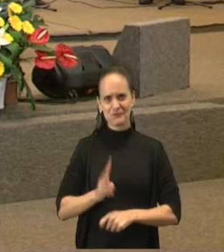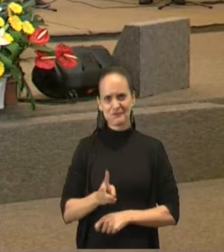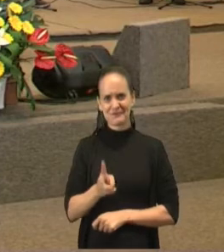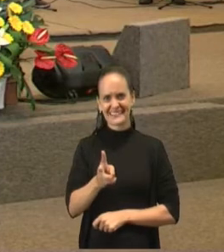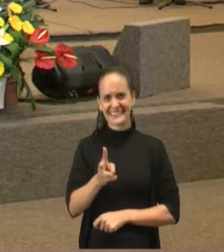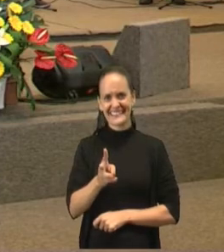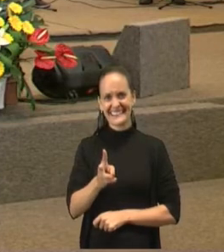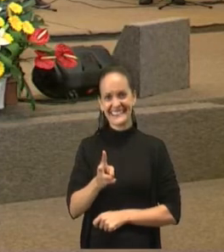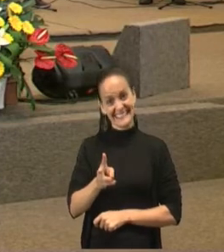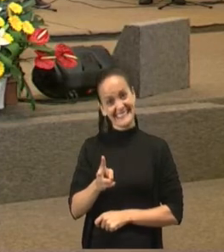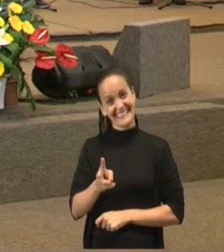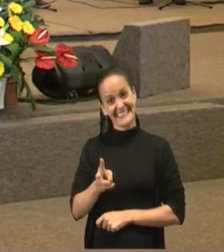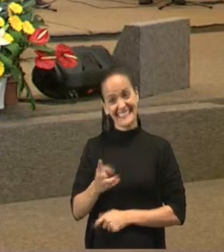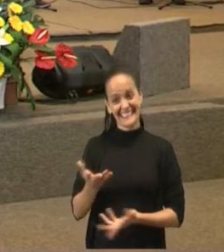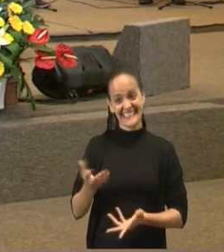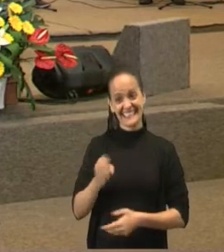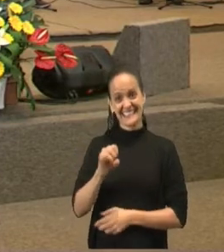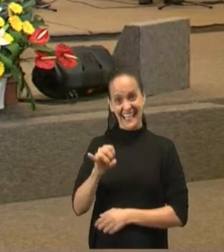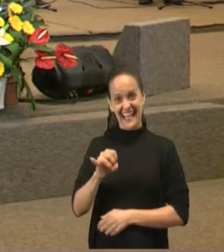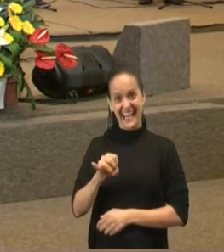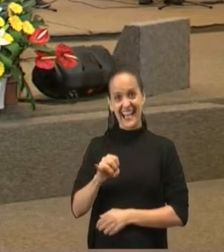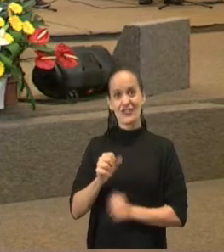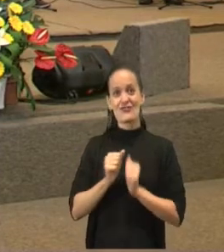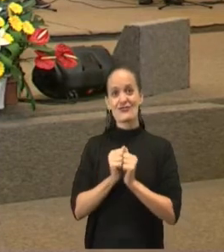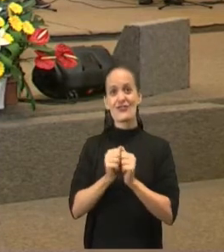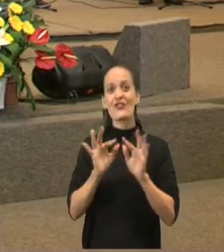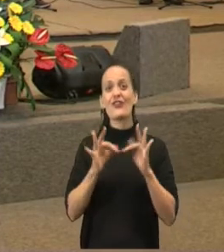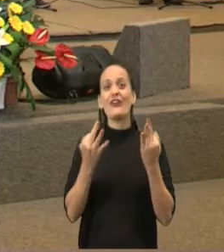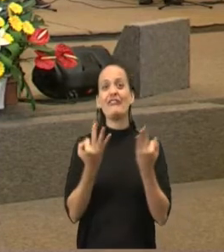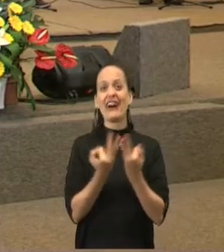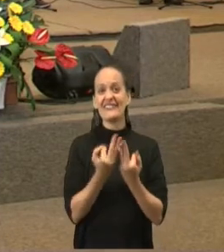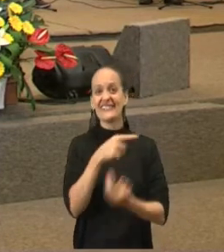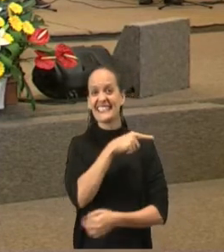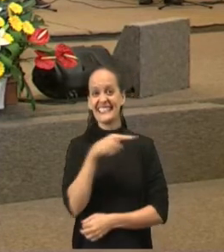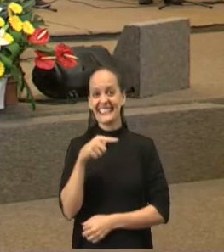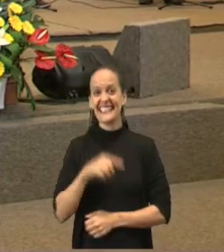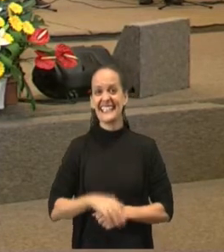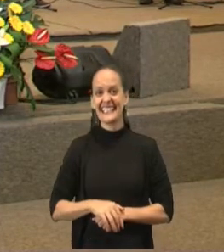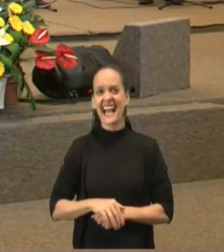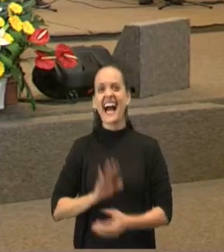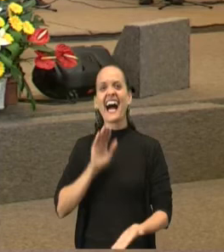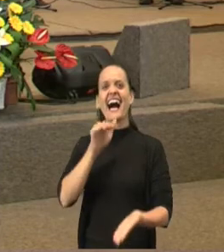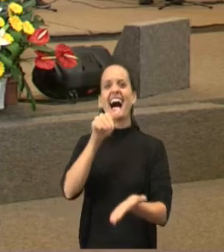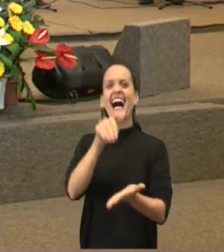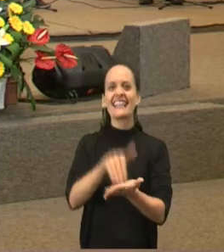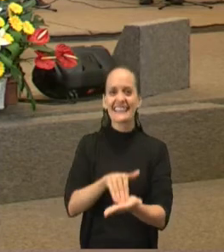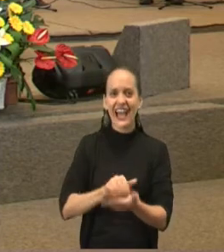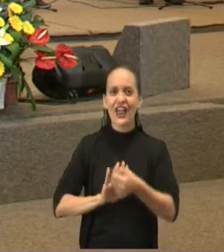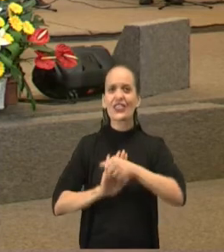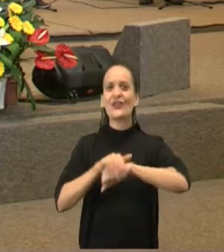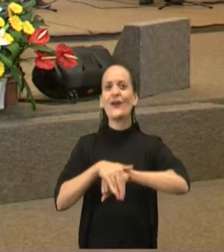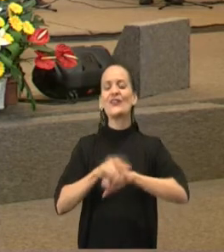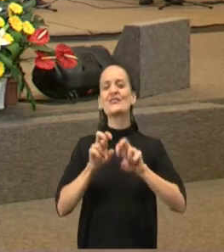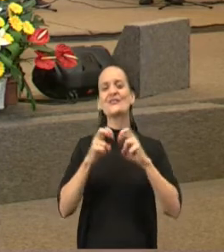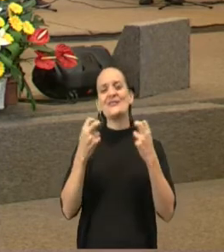até... Quem sabe, pastor, já aproveitar a família Neves aqui hoje, emendar até o culto da noite, pastor.